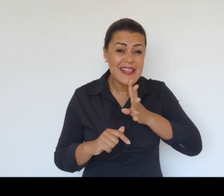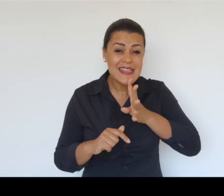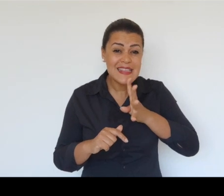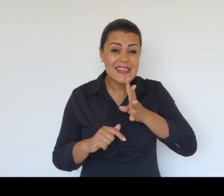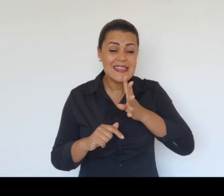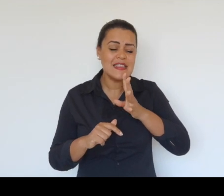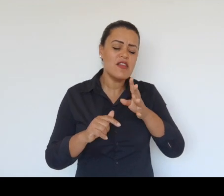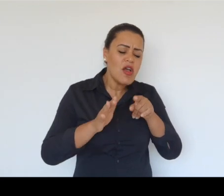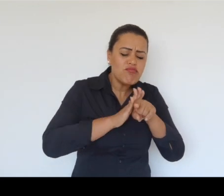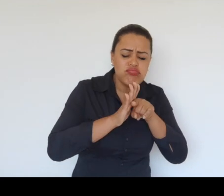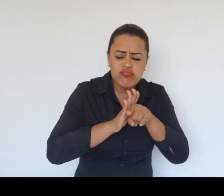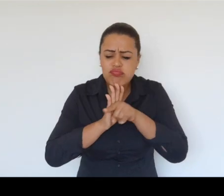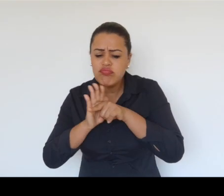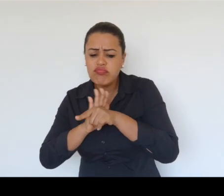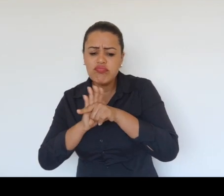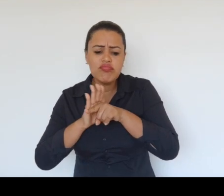conseguiu recuperar bastante material.